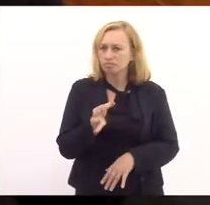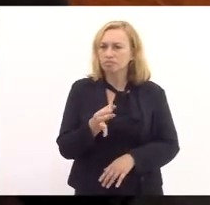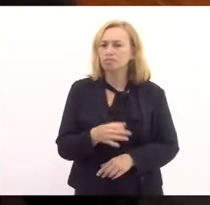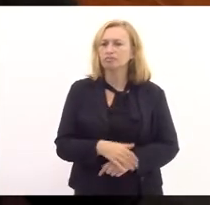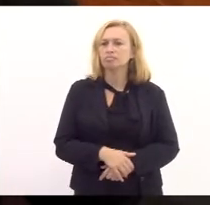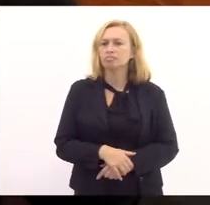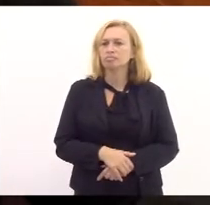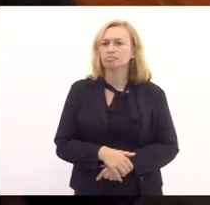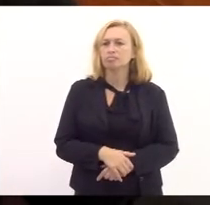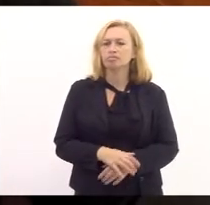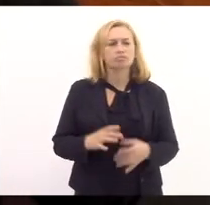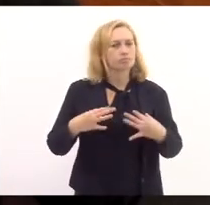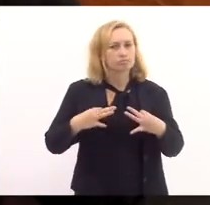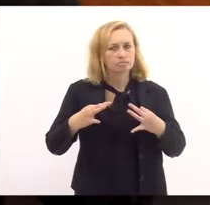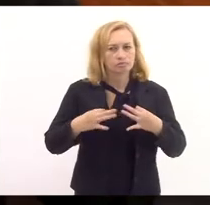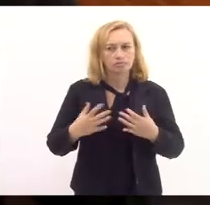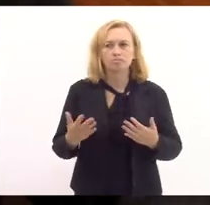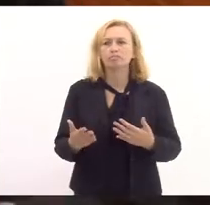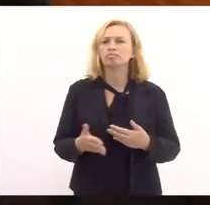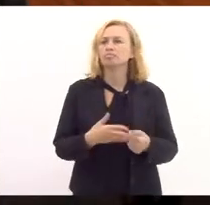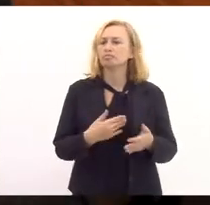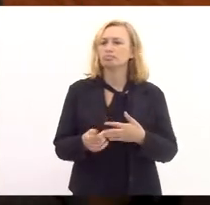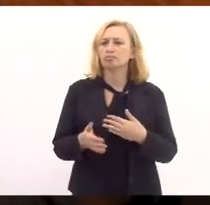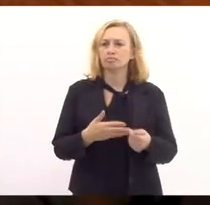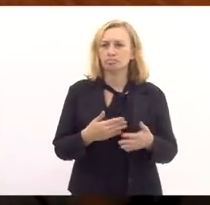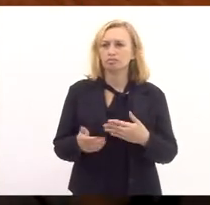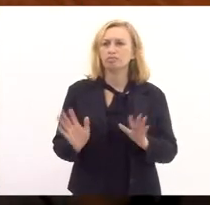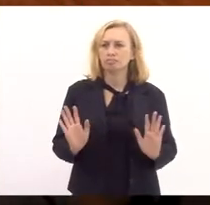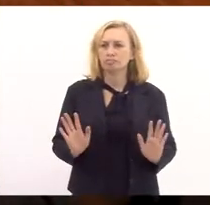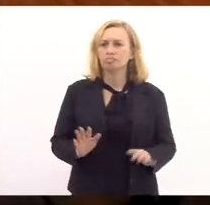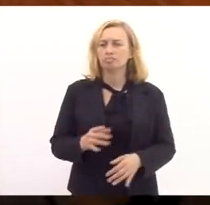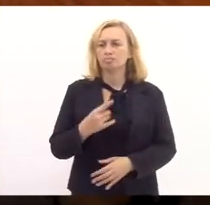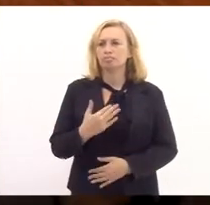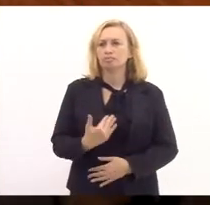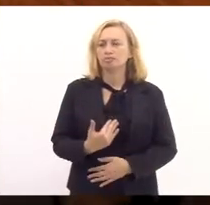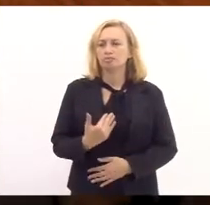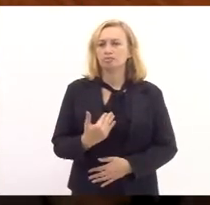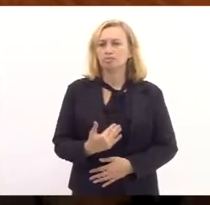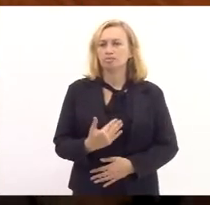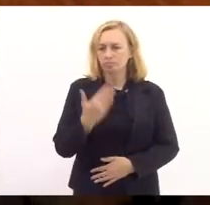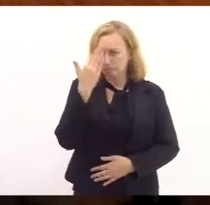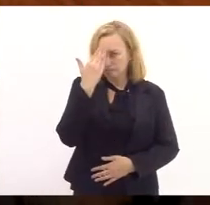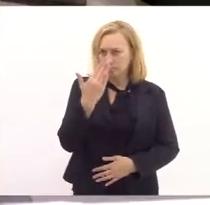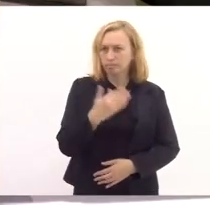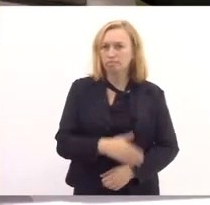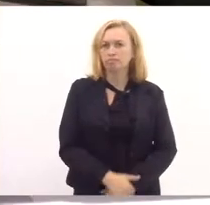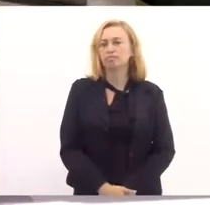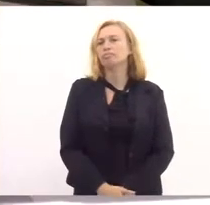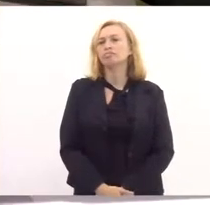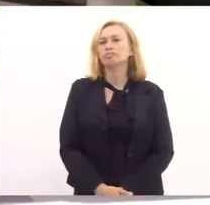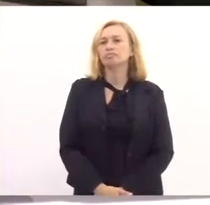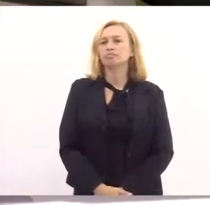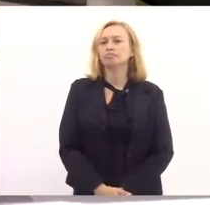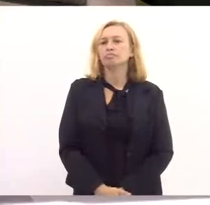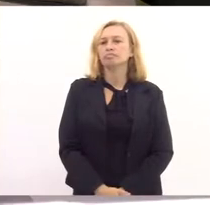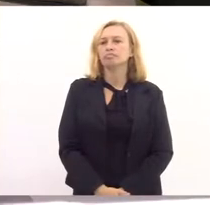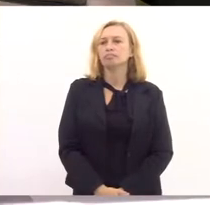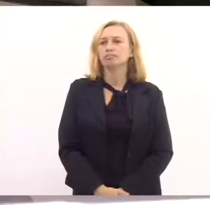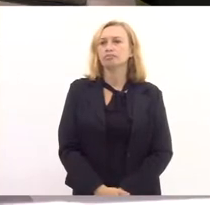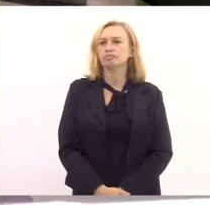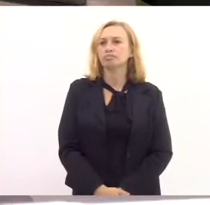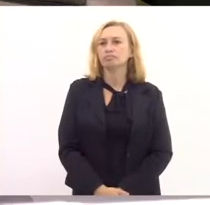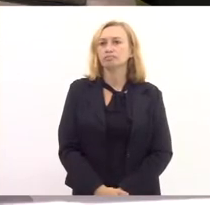esclarecer, e estamos à disposição também se precisar de algum outro dado. Ele confirmou que chegou, chegou. Tá, muito obrigado. Está encarregado. Eu